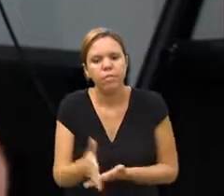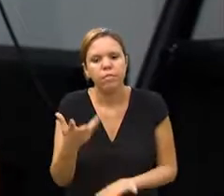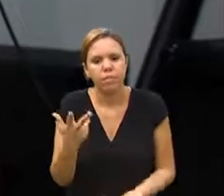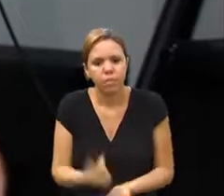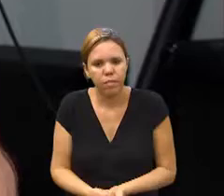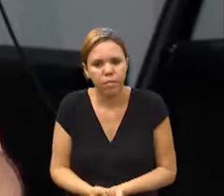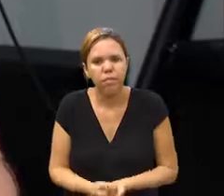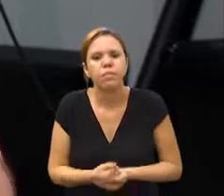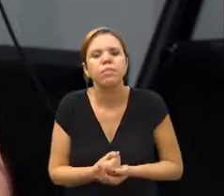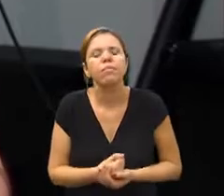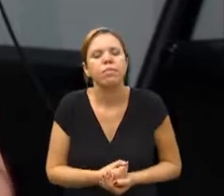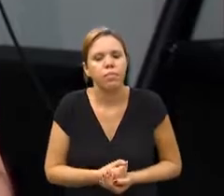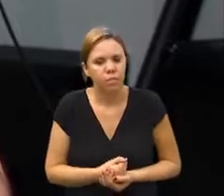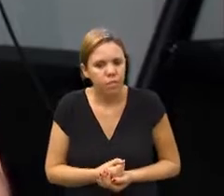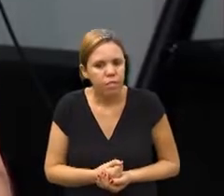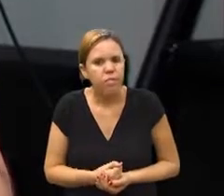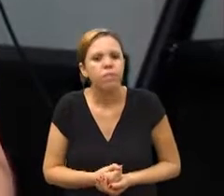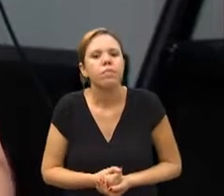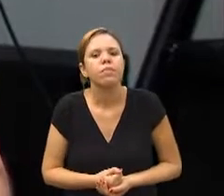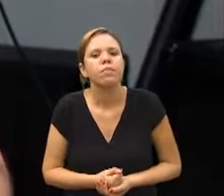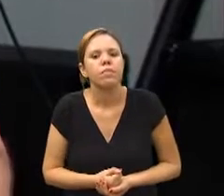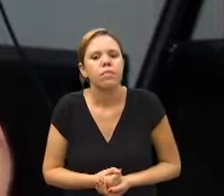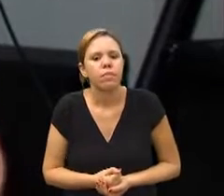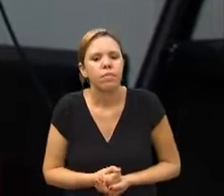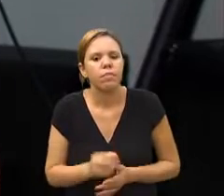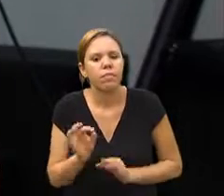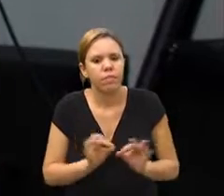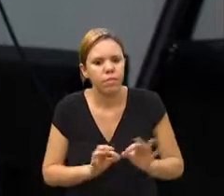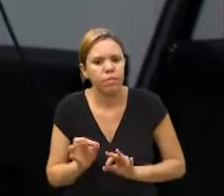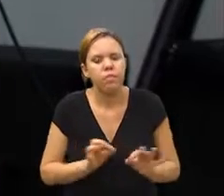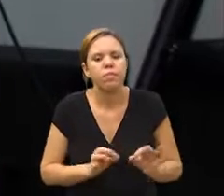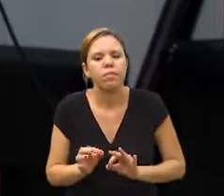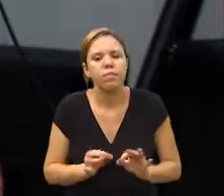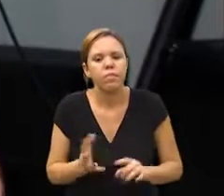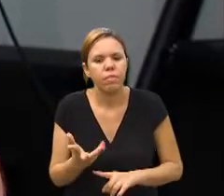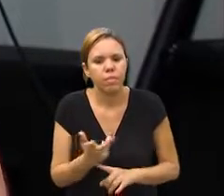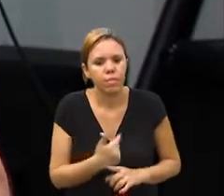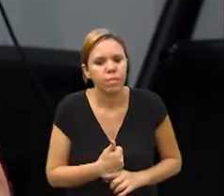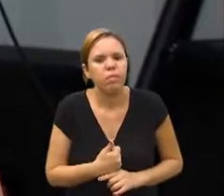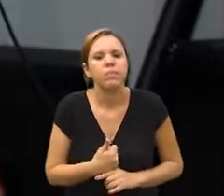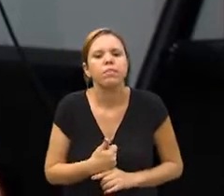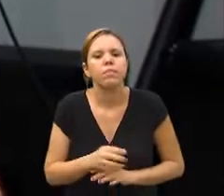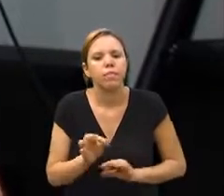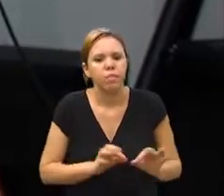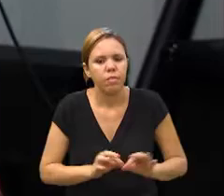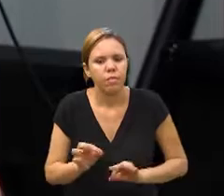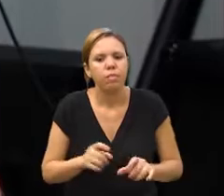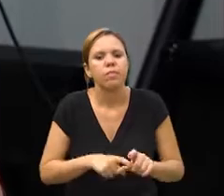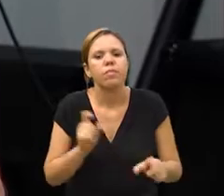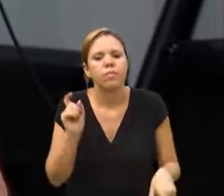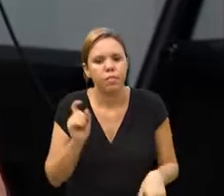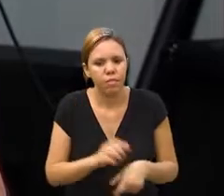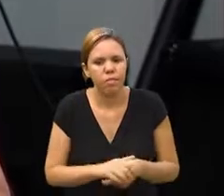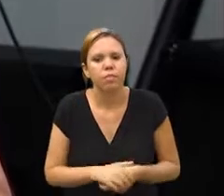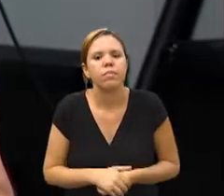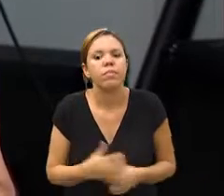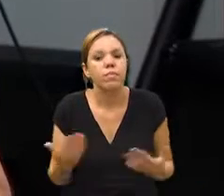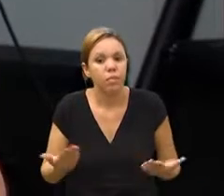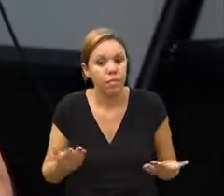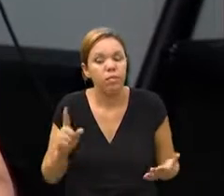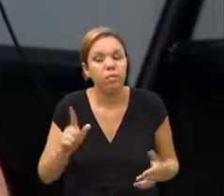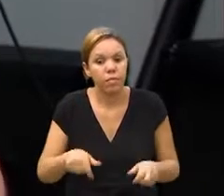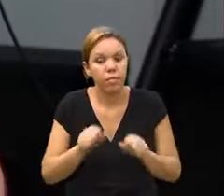os discos, fiz a arte gráfica, né? Foi um disco bem artesanal, bem independente, né? Que hoje